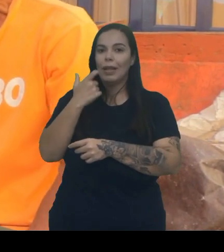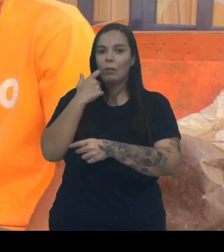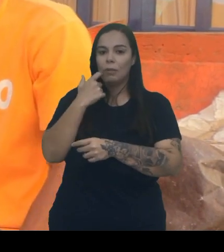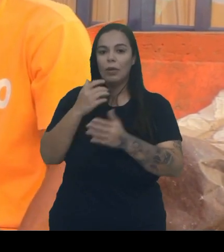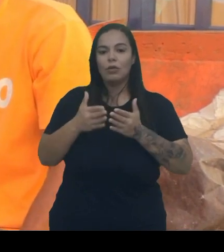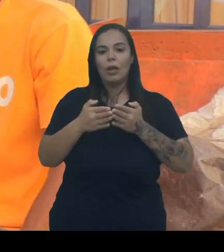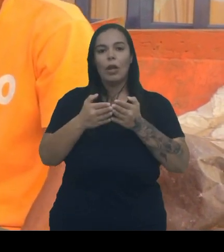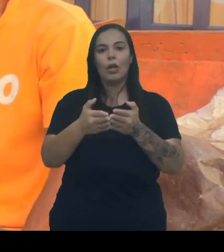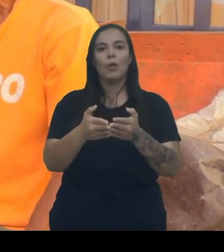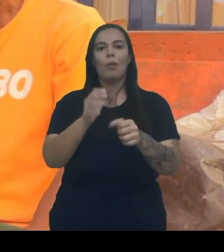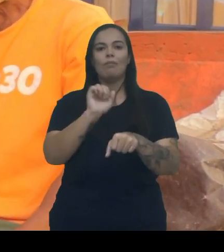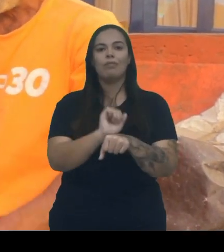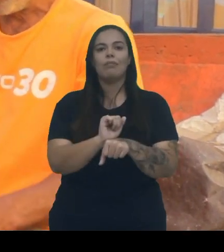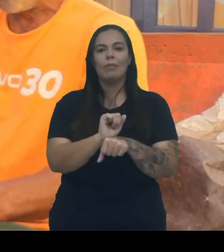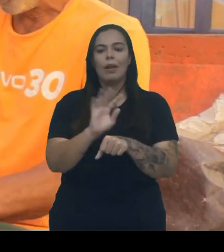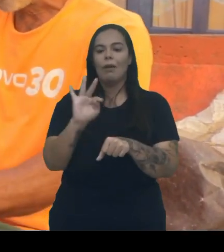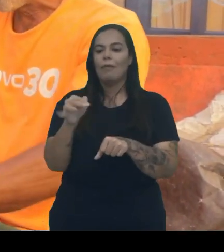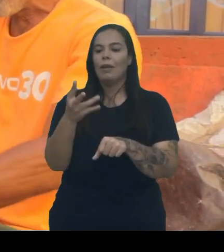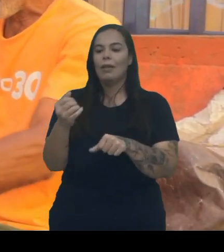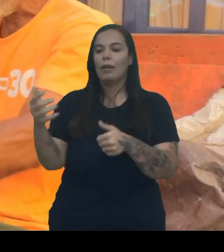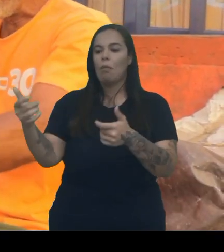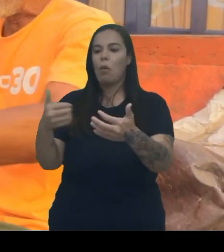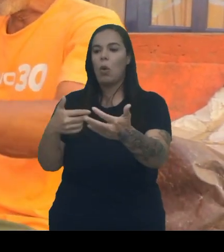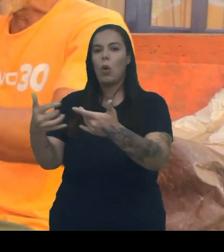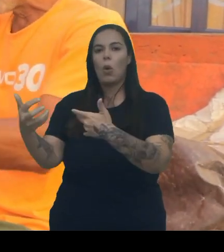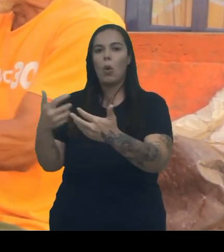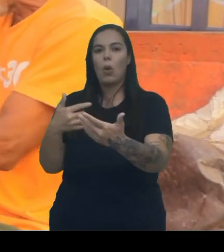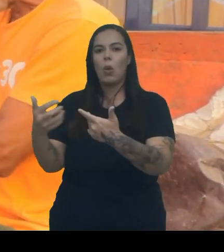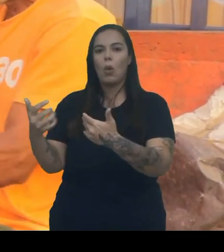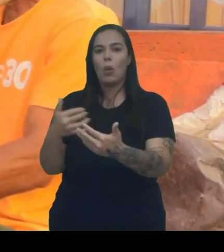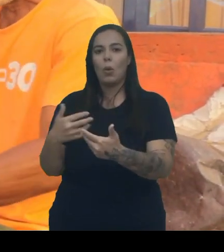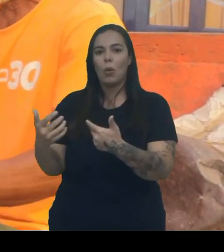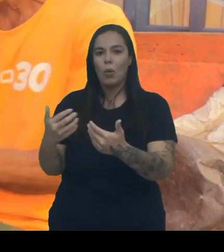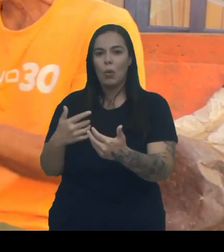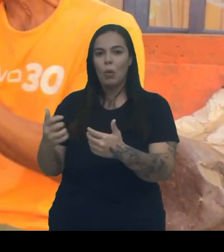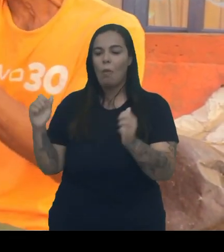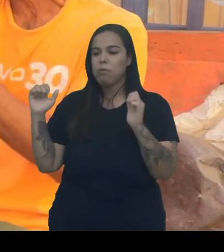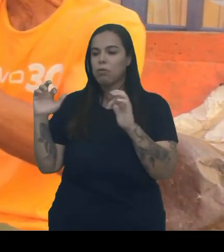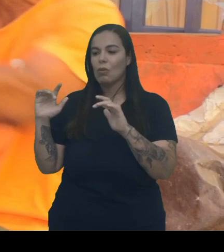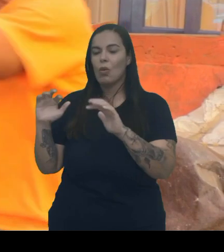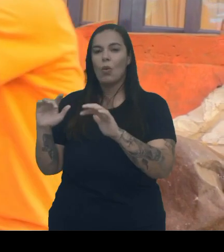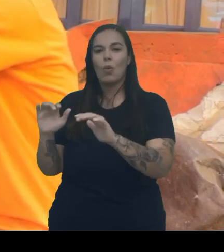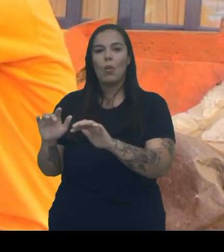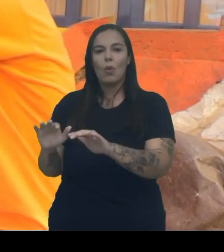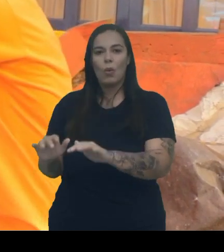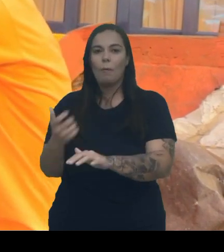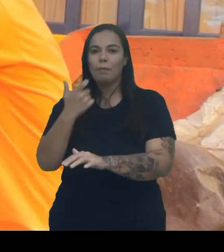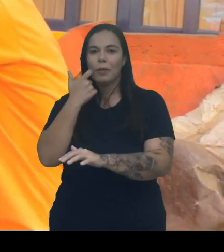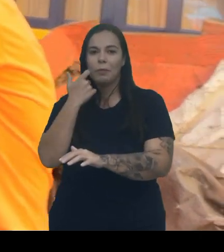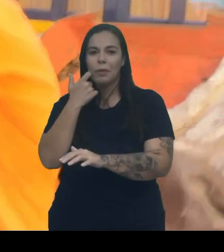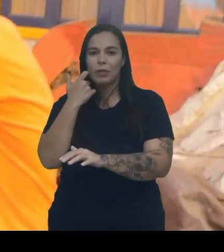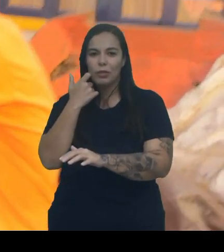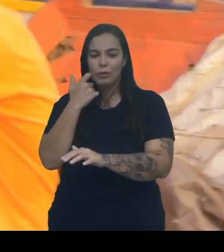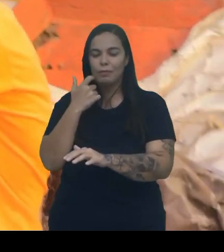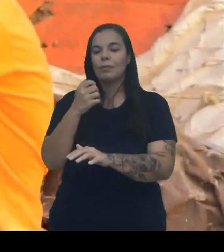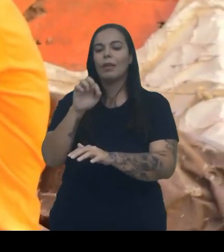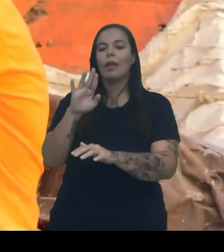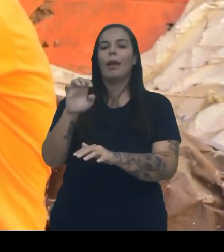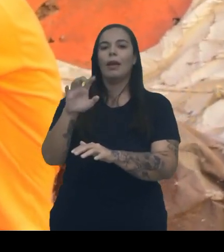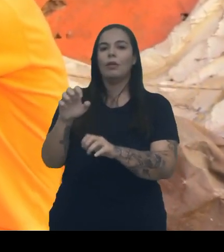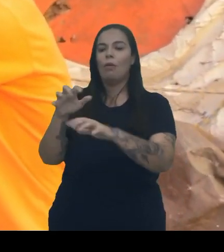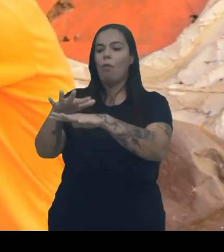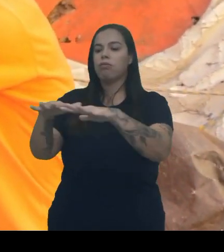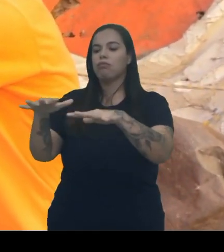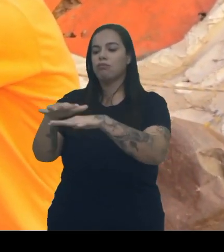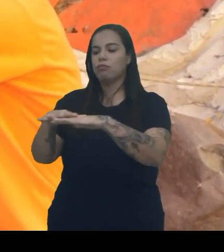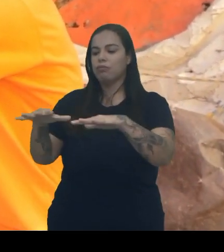para a canoa aí. Aí a tainha vinha entrando dentro da rede, vinha entrando, está parado. Já fizemos o cerco, já fizemos isso, né? A rede já está aqui, está aqui.